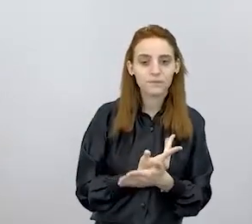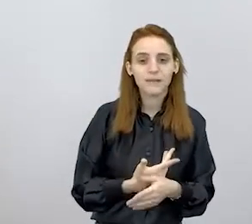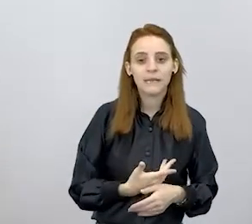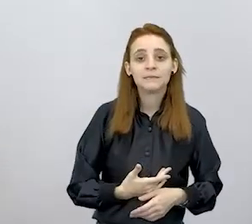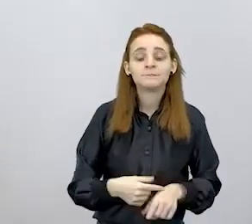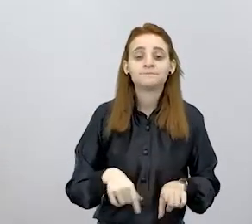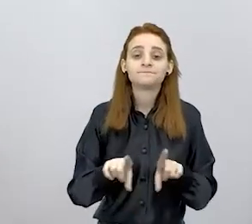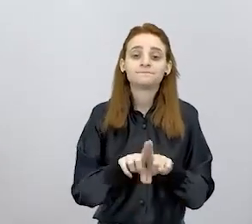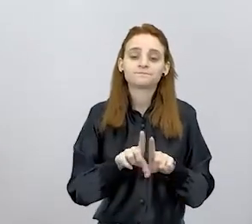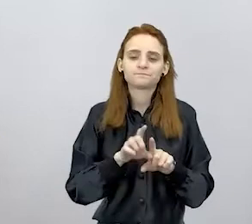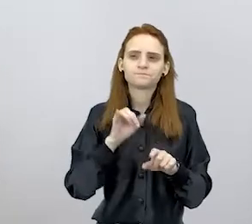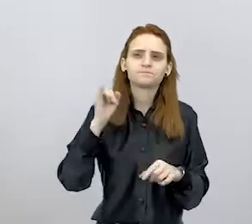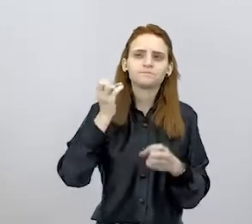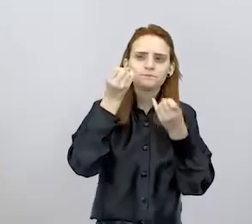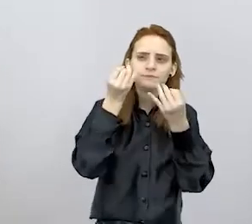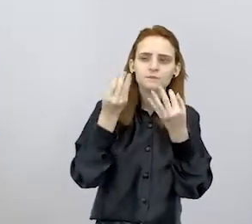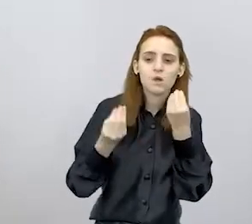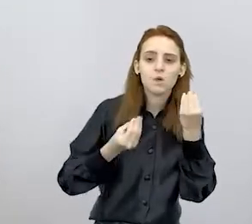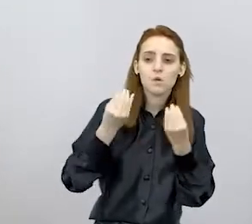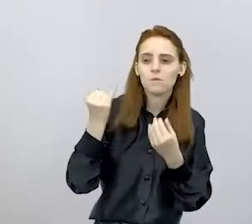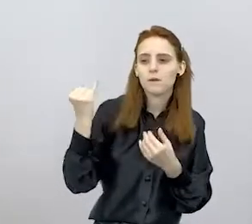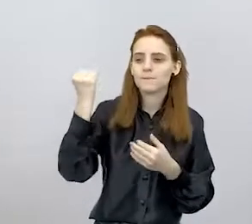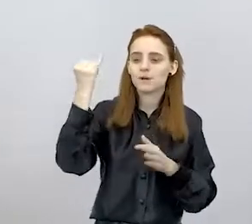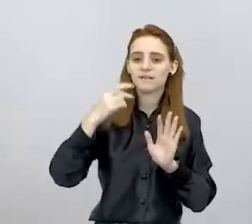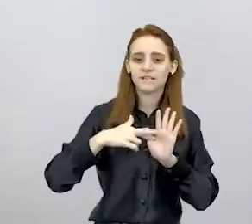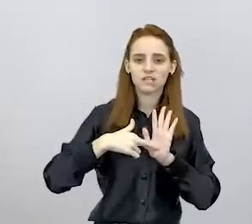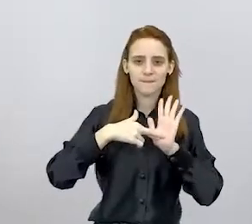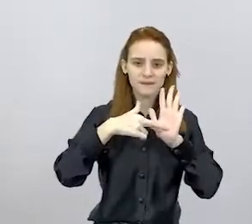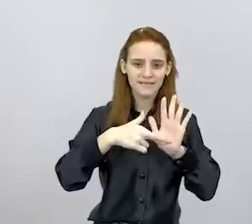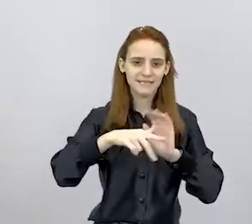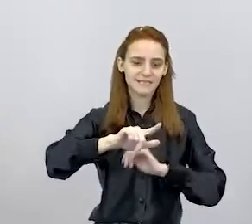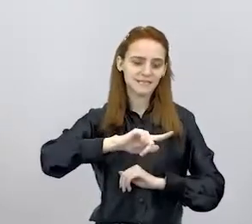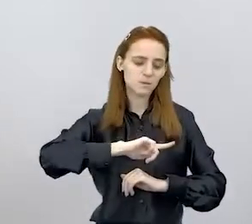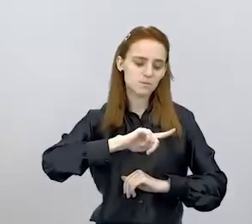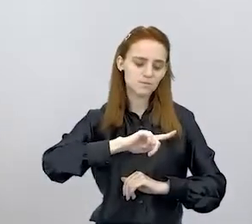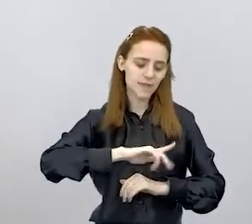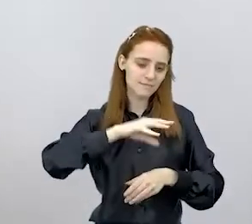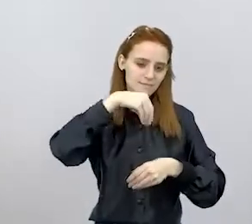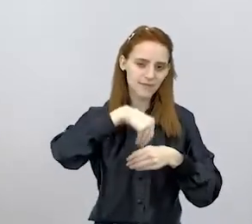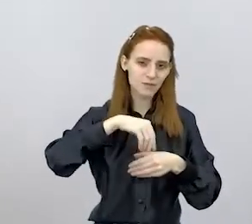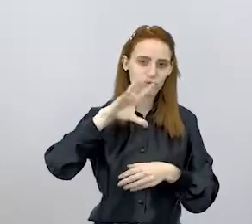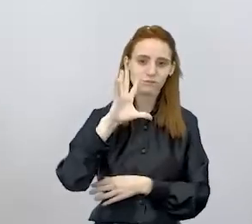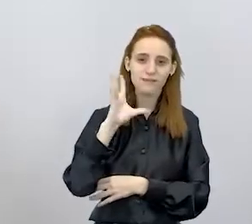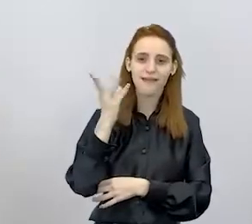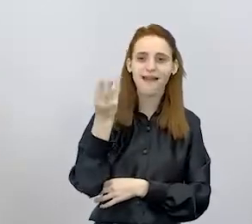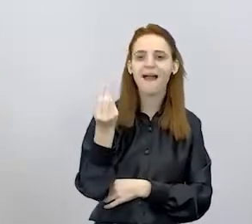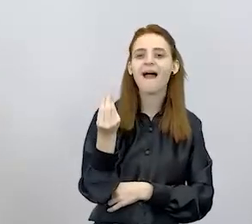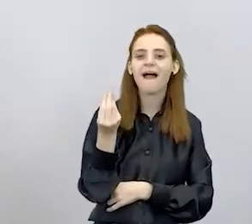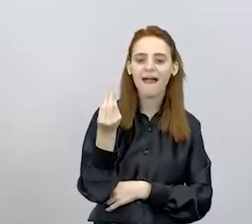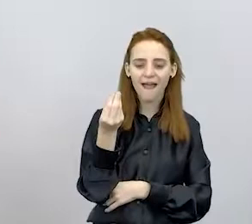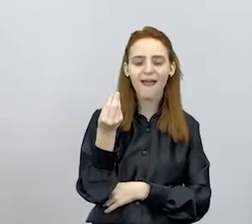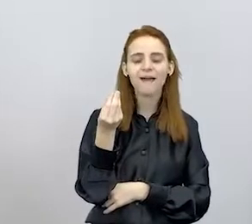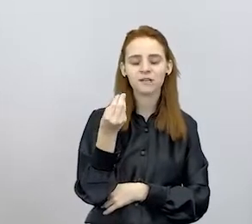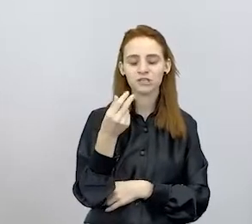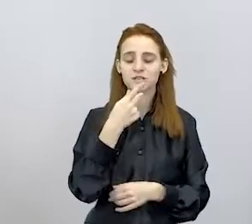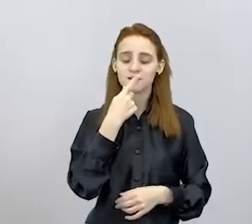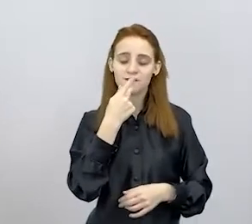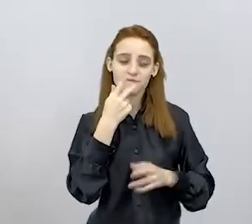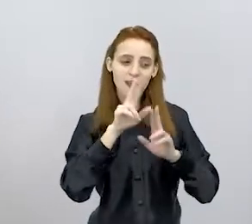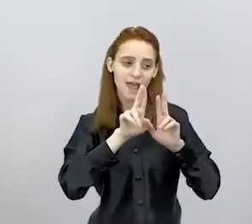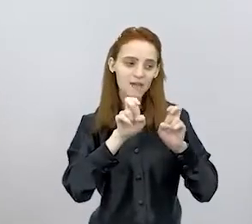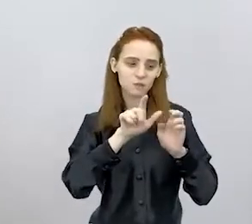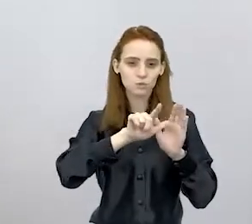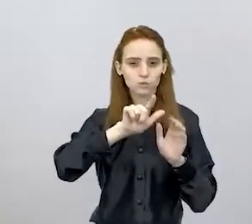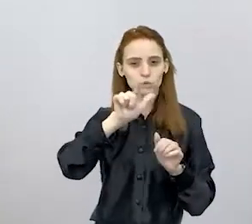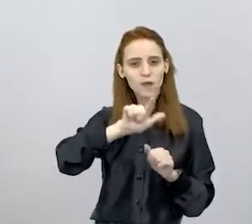ser representados no discurso da arte, no discurso artístico, não só nesse, mas aqui nós estamos falando de literatura, né? Nós